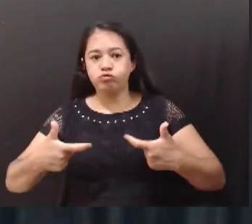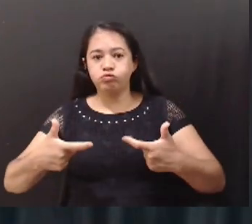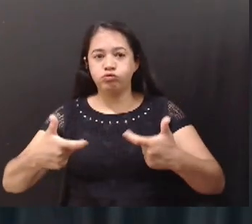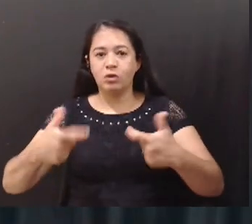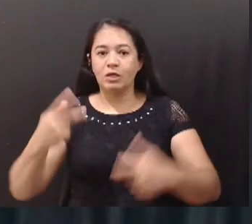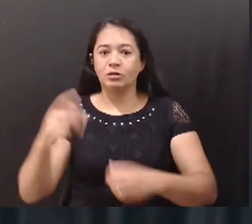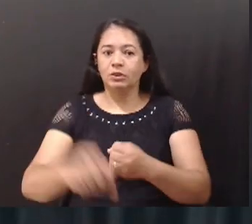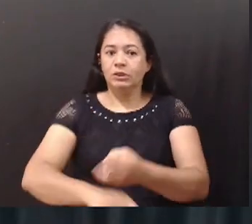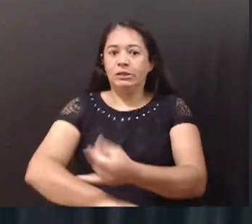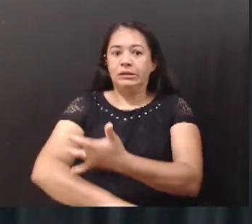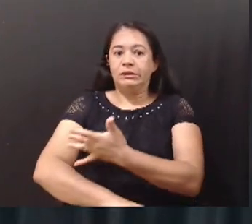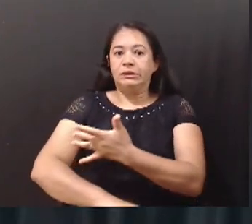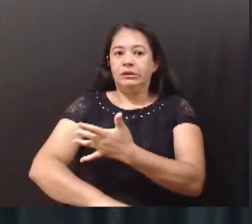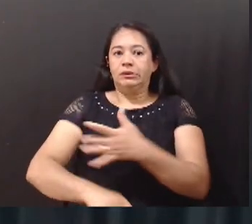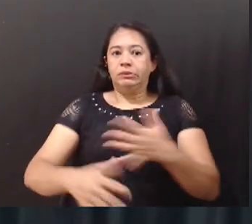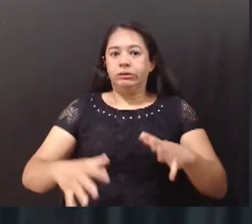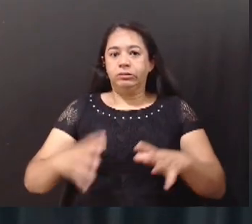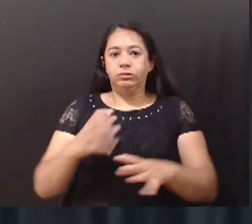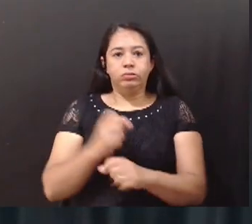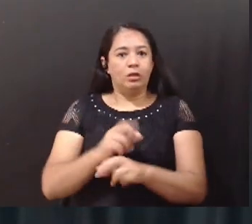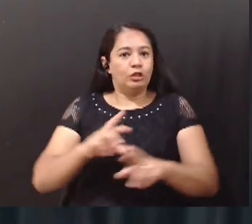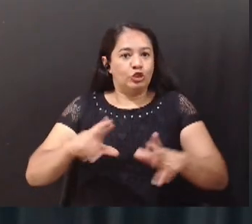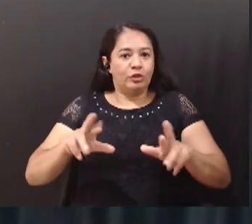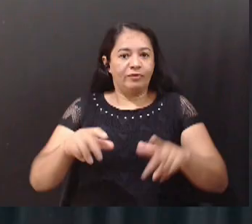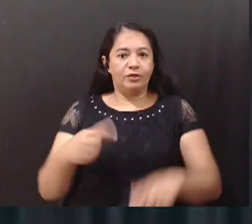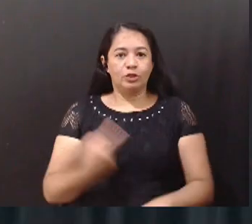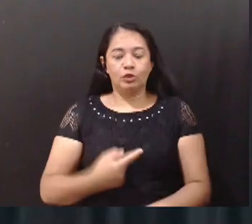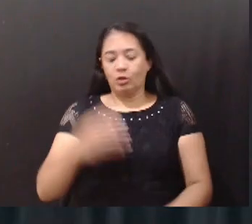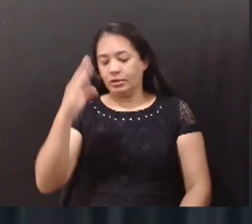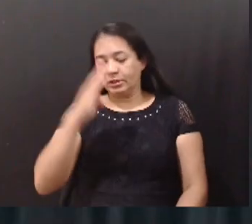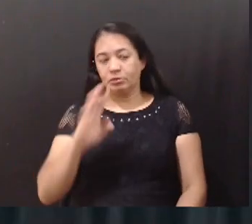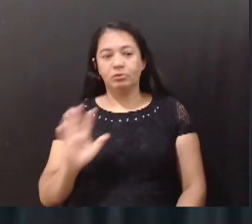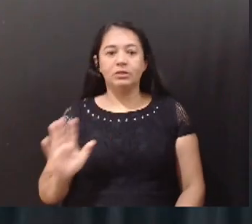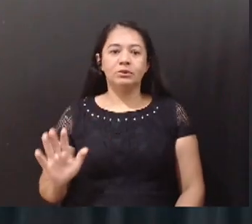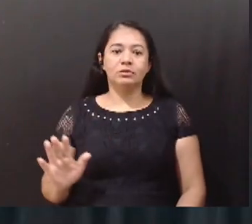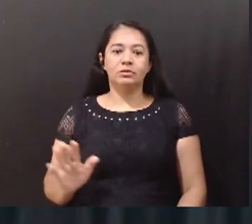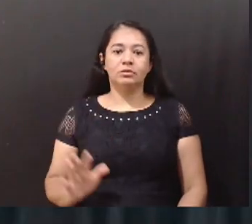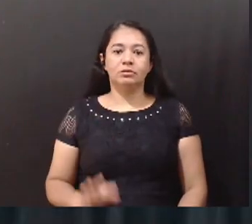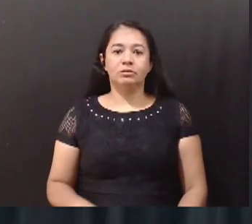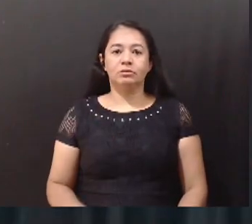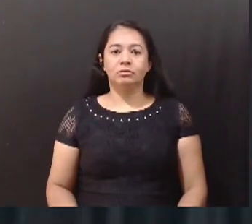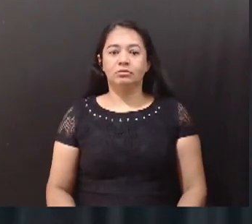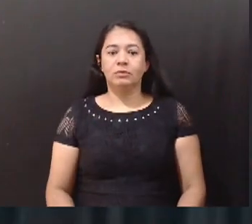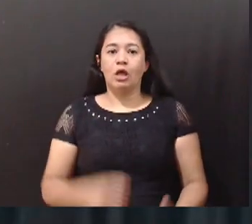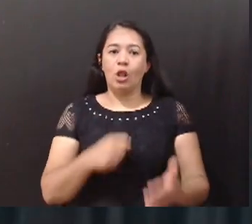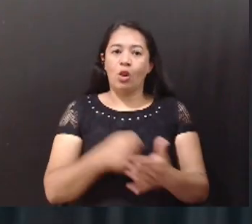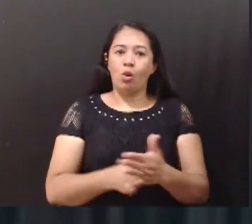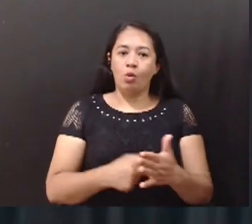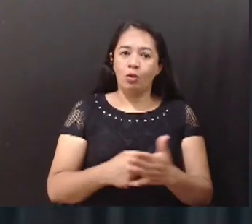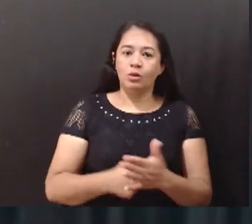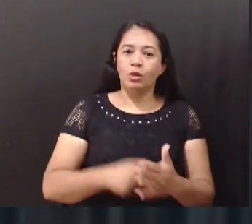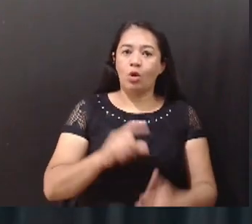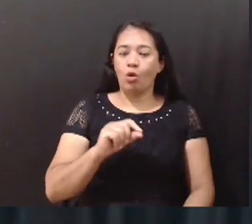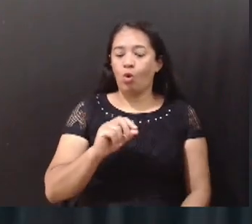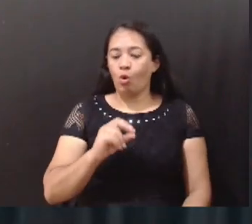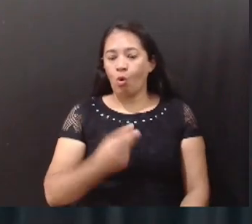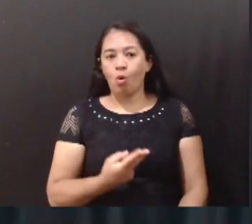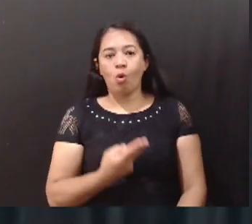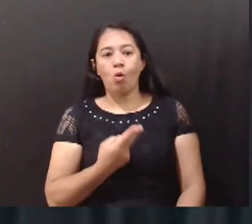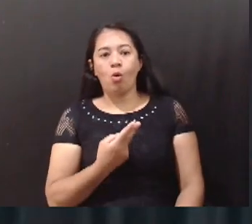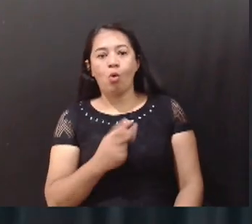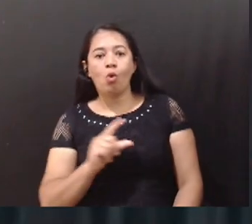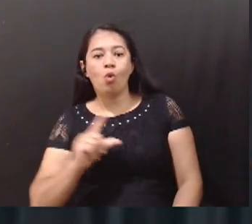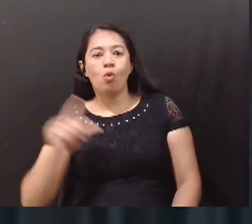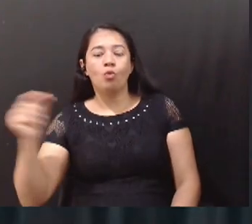estado totalmente diferente do que a gente aqui no Brasil. Luta ou fuga. Se eu moro num lugar tranquilo, num bairro